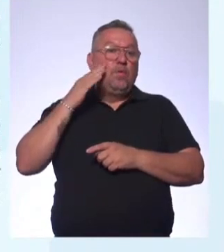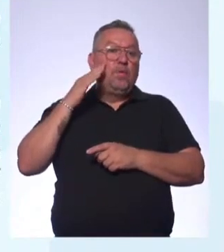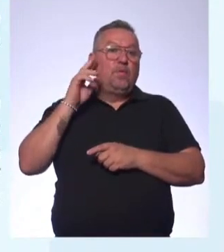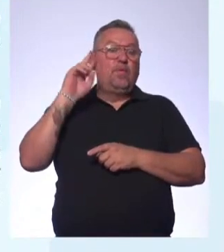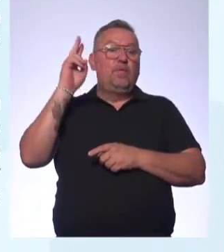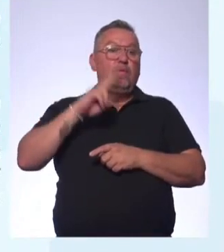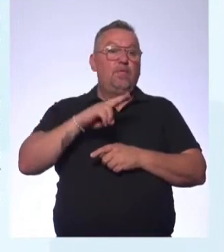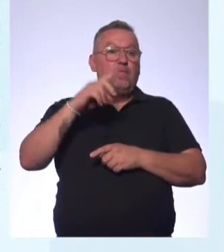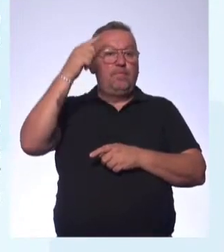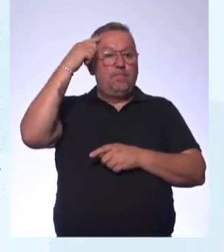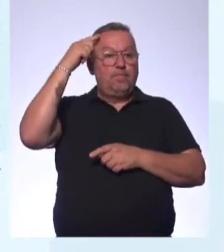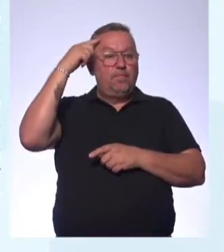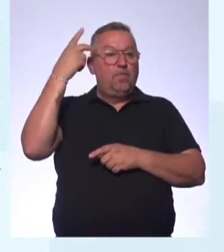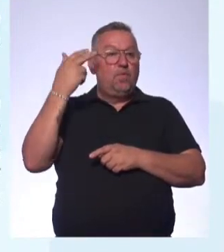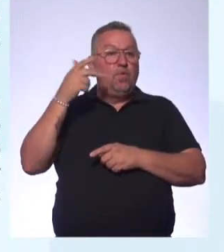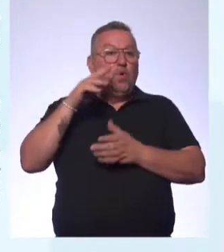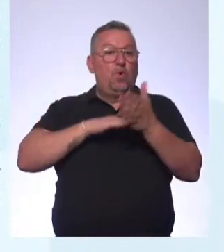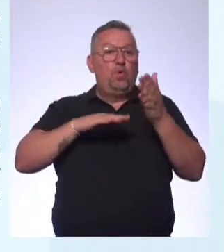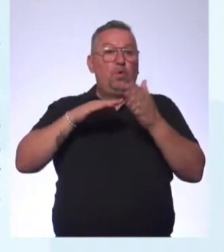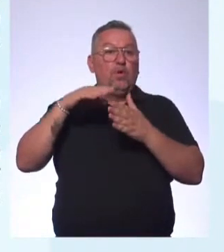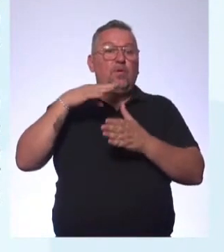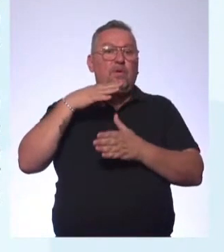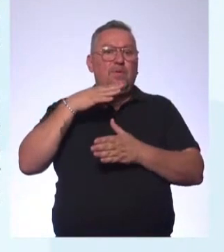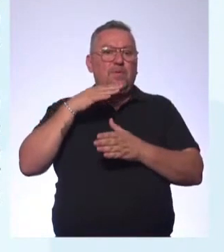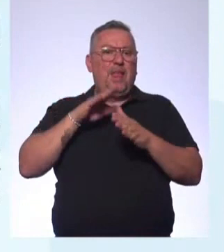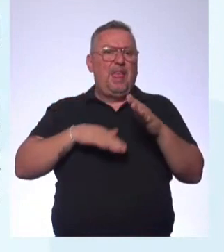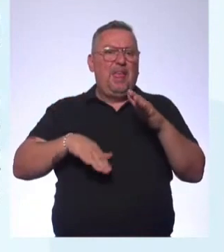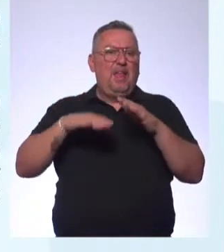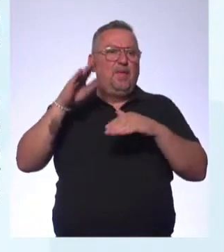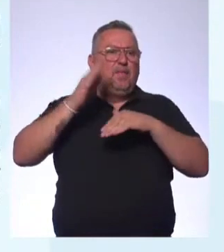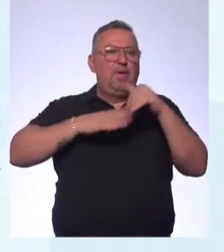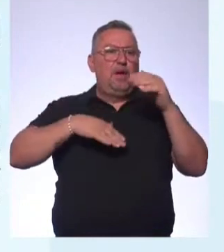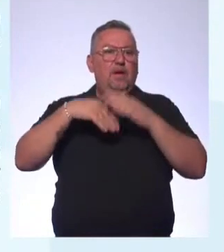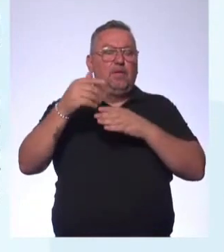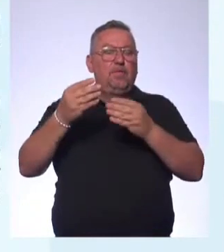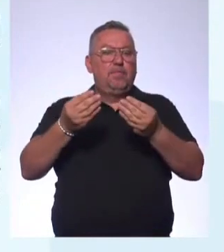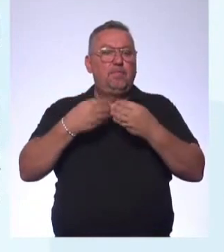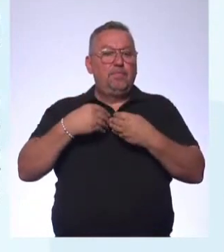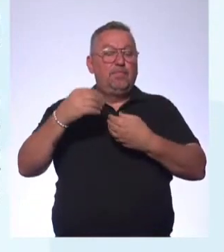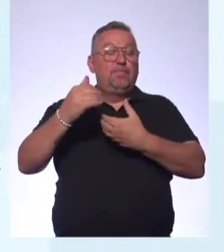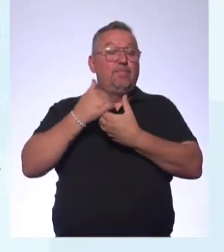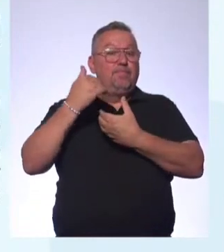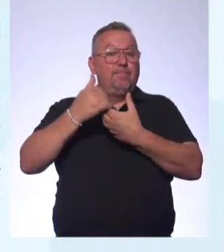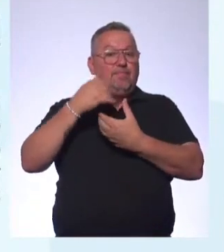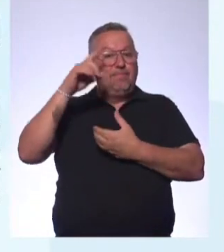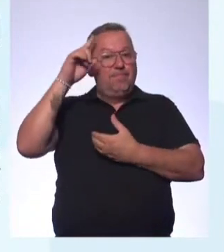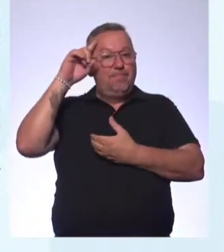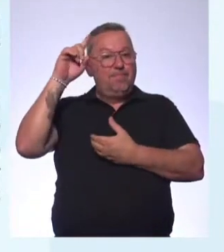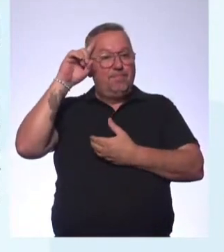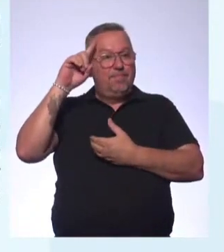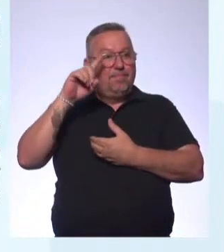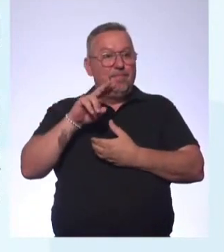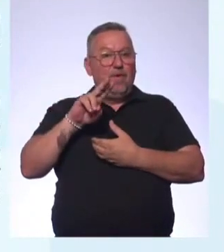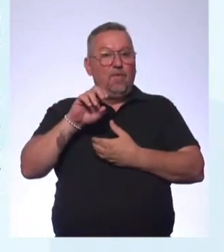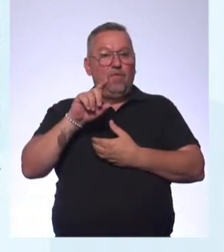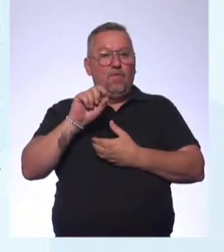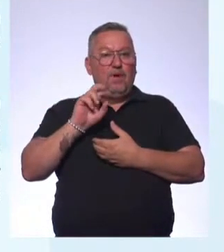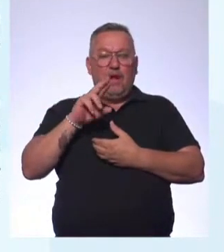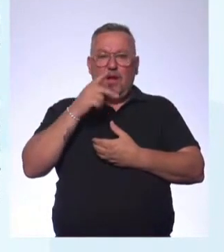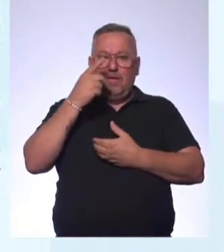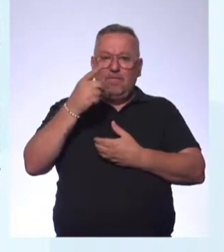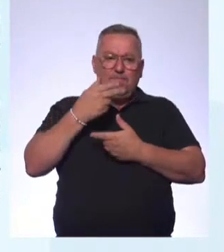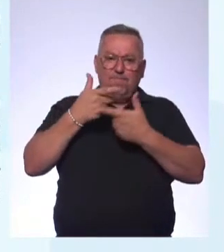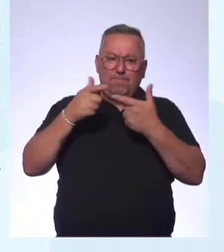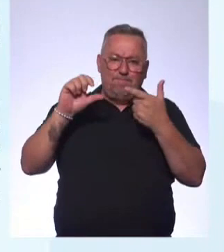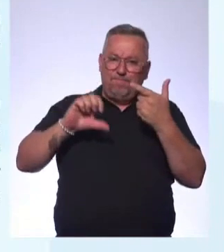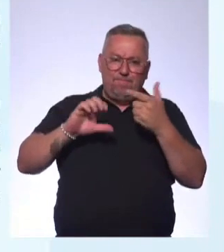senso comum como todo aquele conhecimento vulgar e prático que nos orienta cotidianamente. E vulgar aqui não diz respeito a um